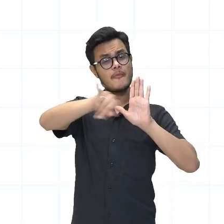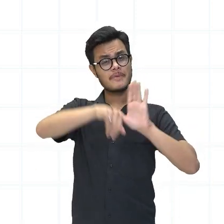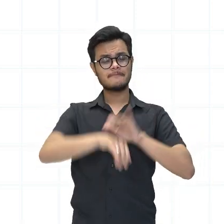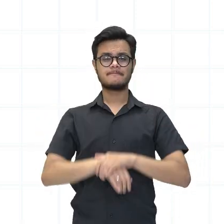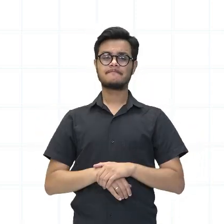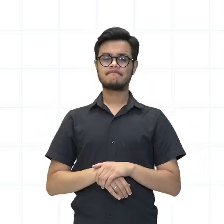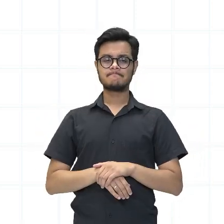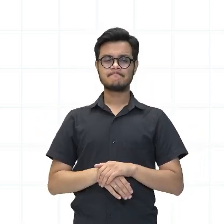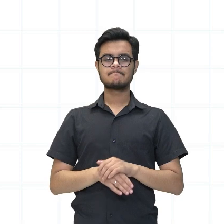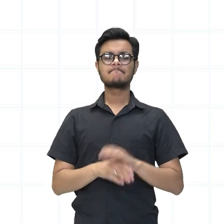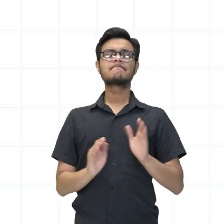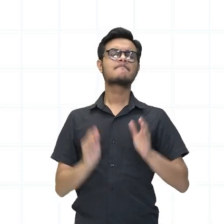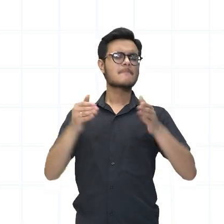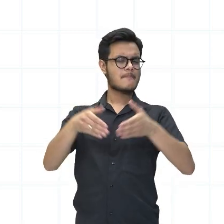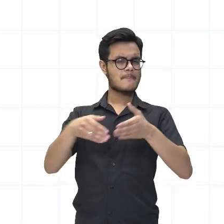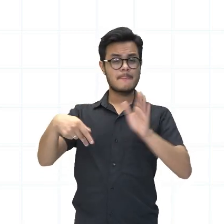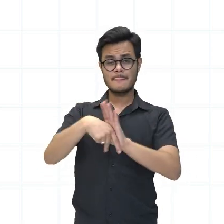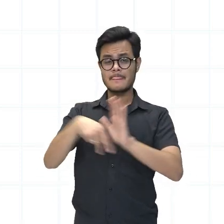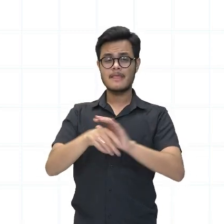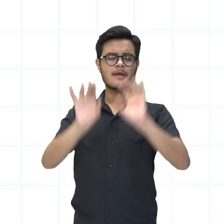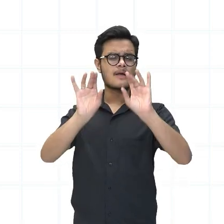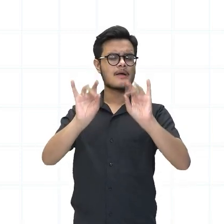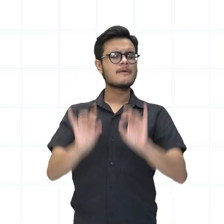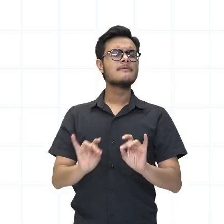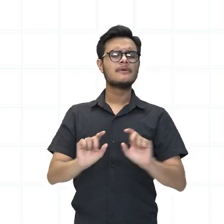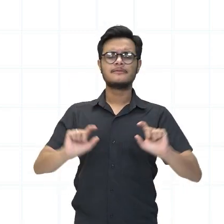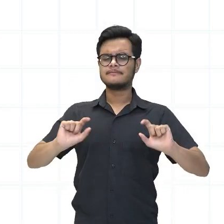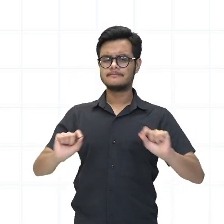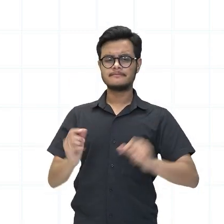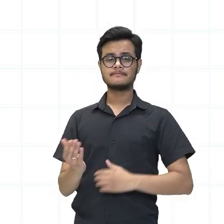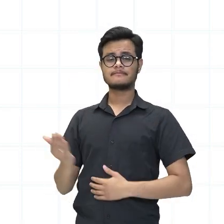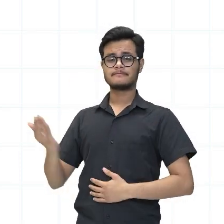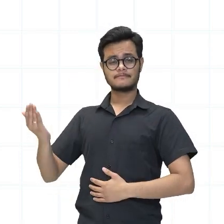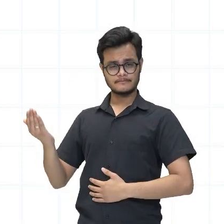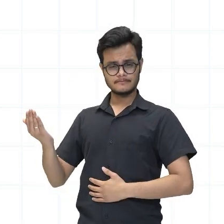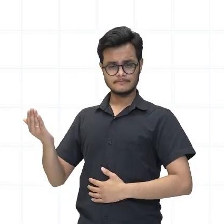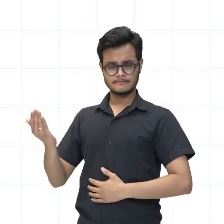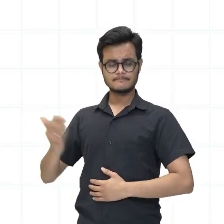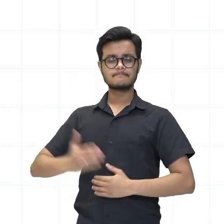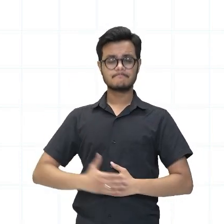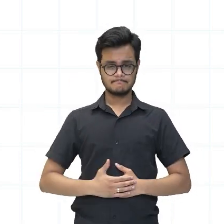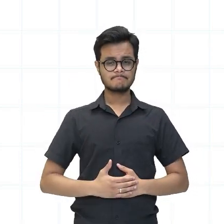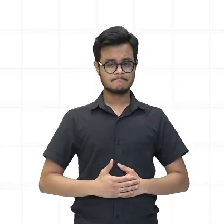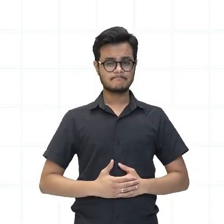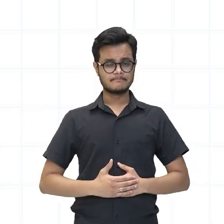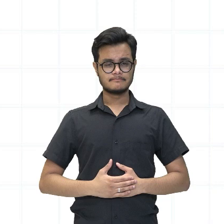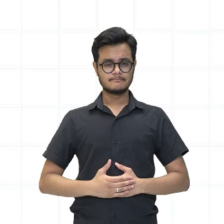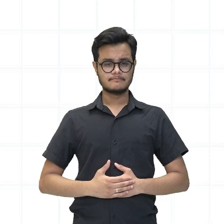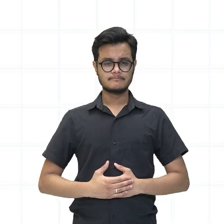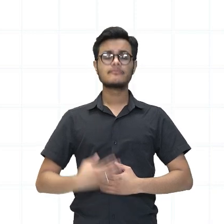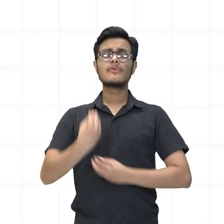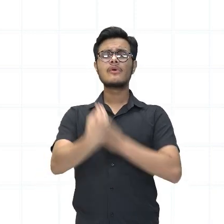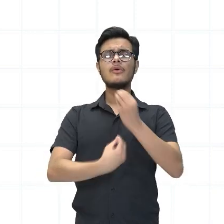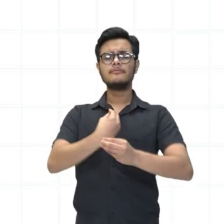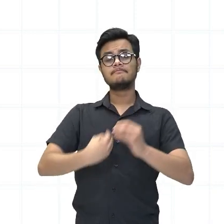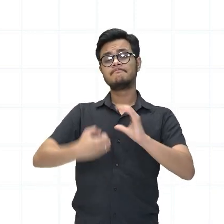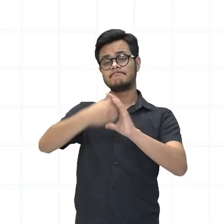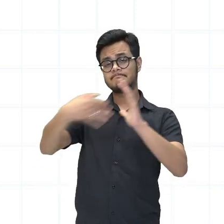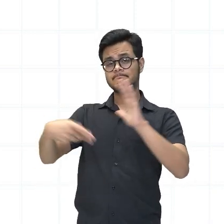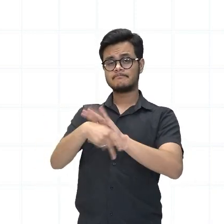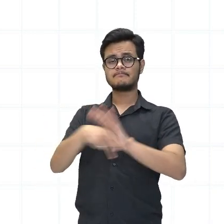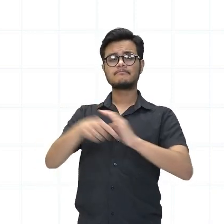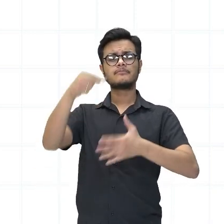informativos. Especificamente, o nosso detalhamento traz aí para a gente, olha só, planejamento, produção, circulação